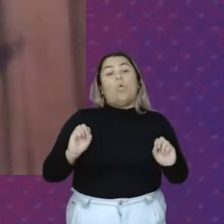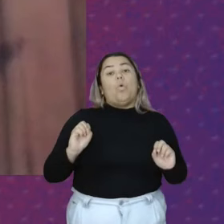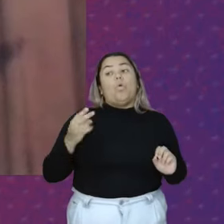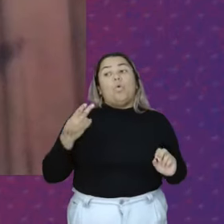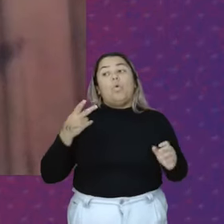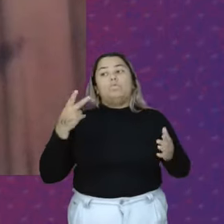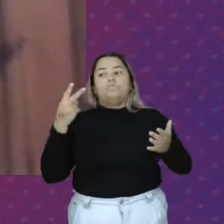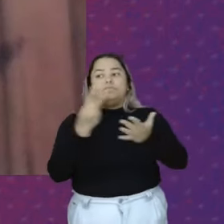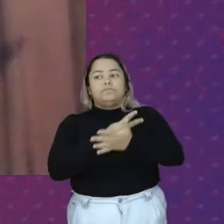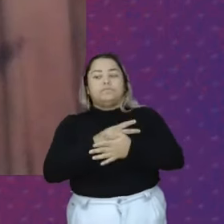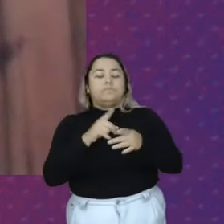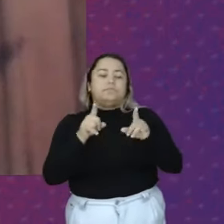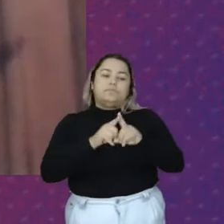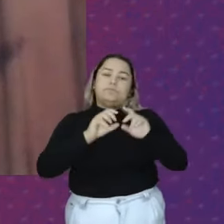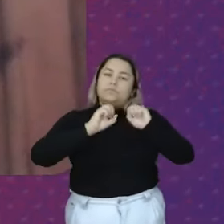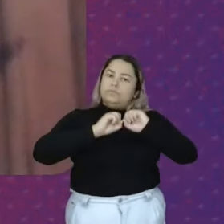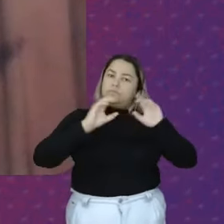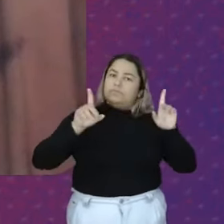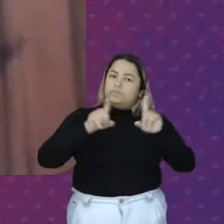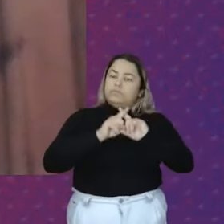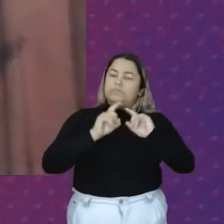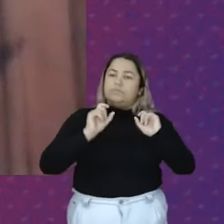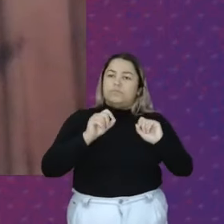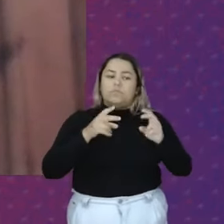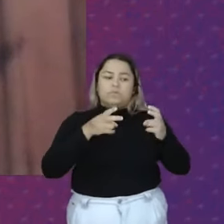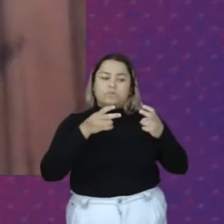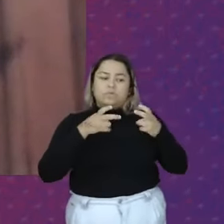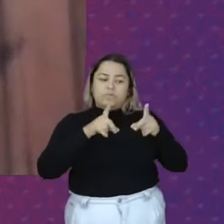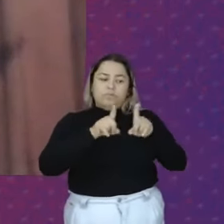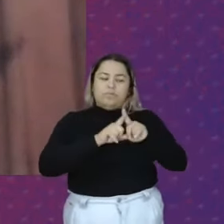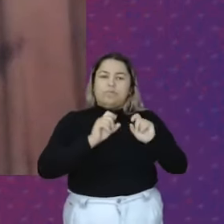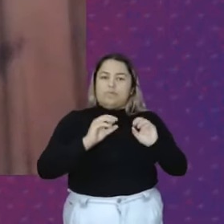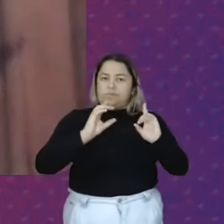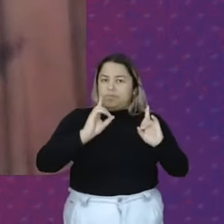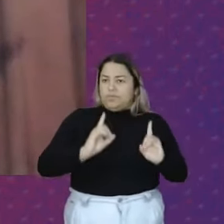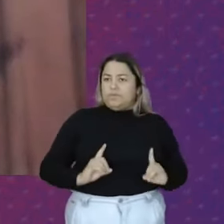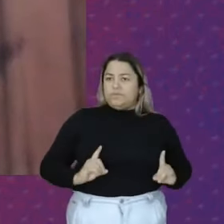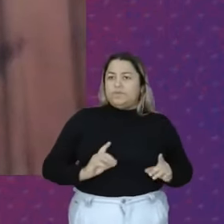é Clara a interferência da intercepção gênero